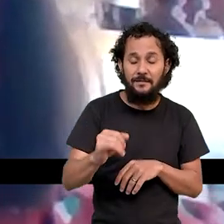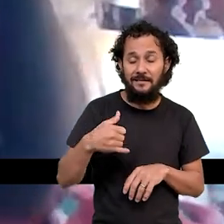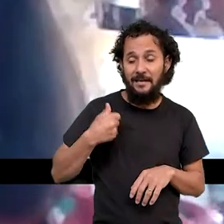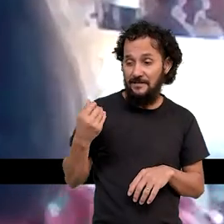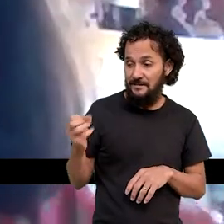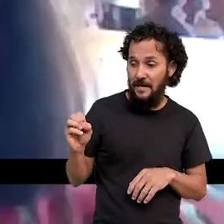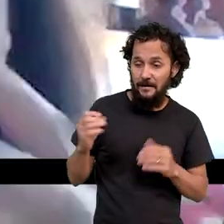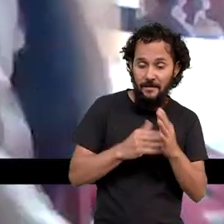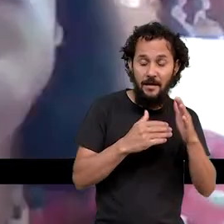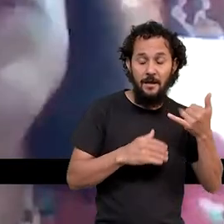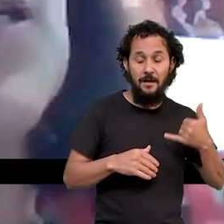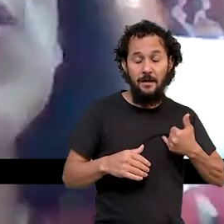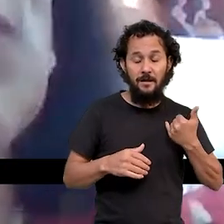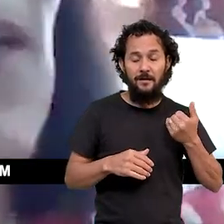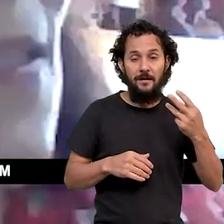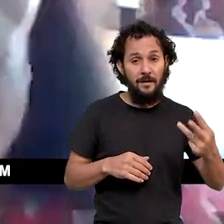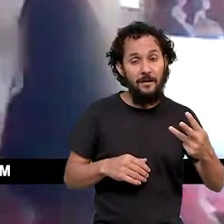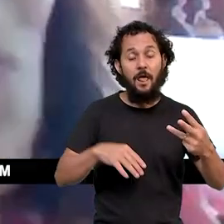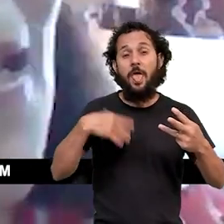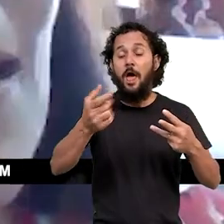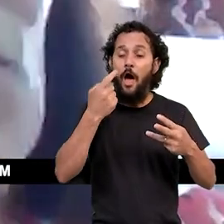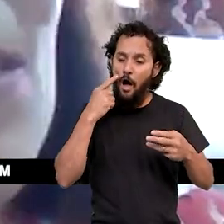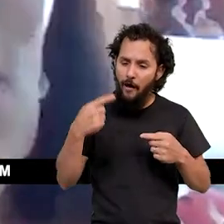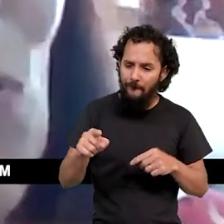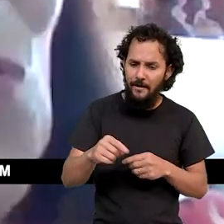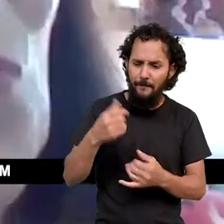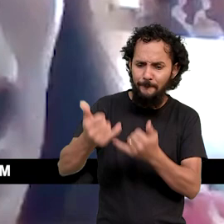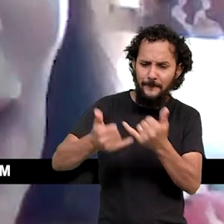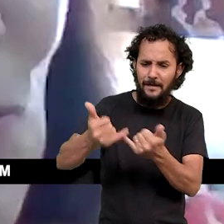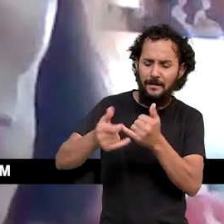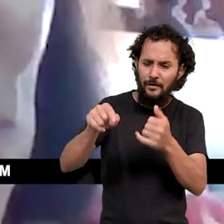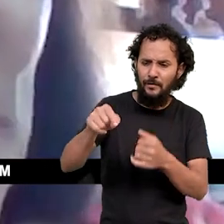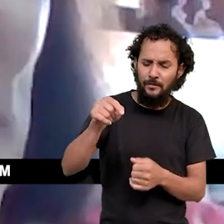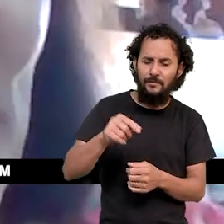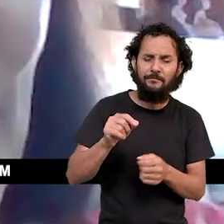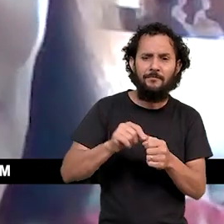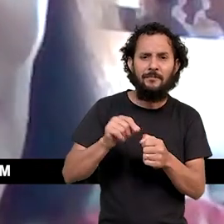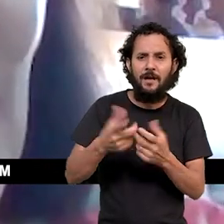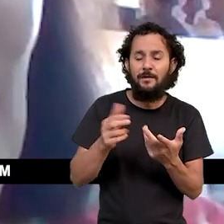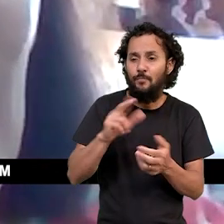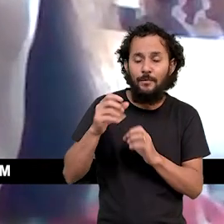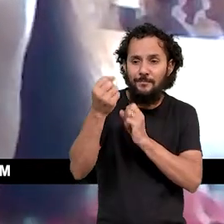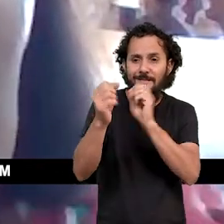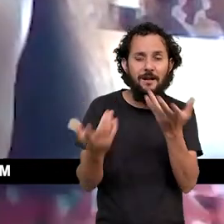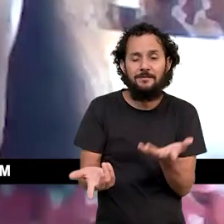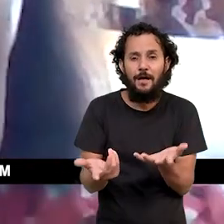3. E aí, quando a gente vê a questão dos brinquedos não estruturados,